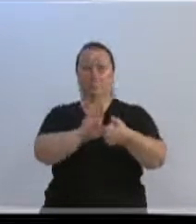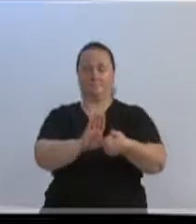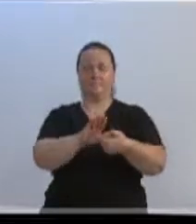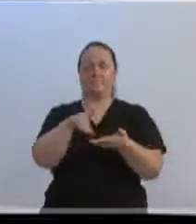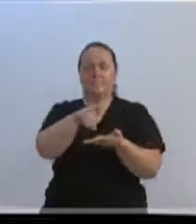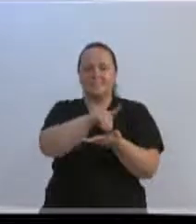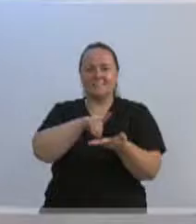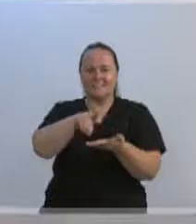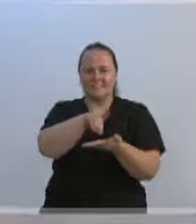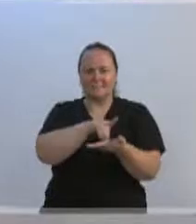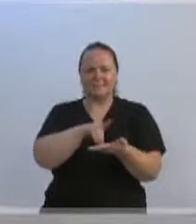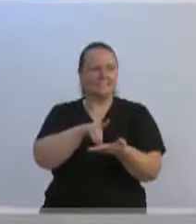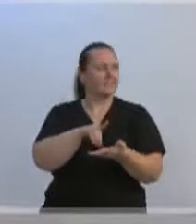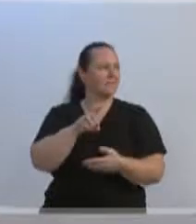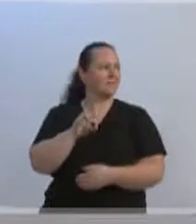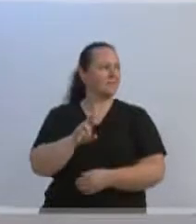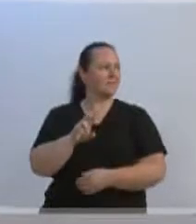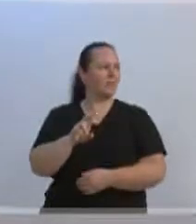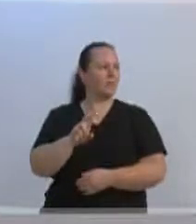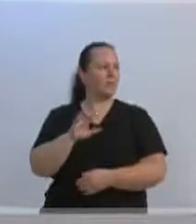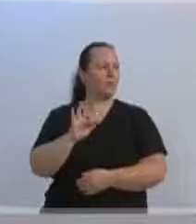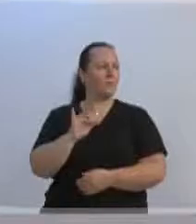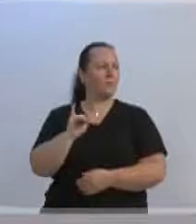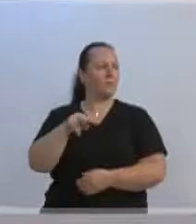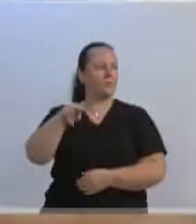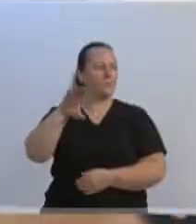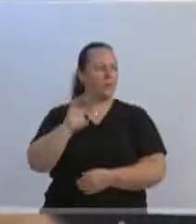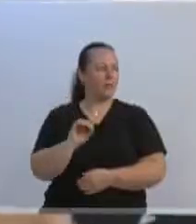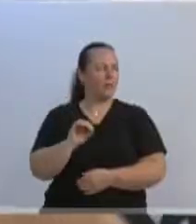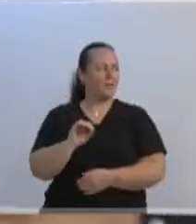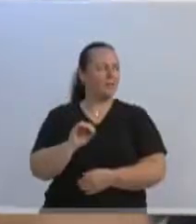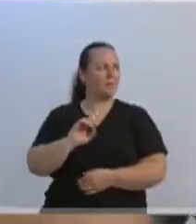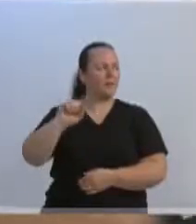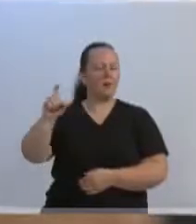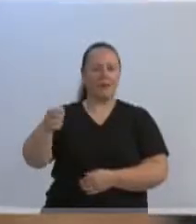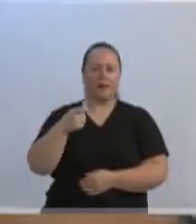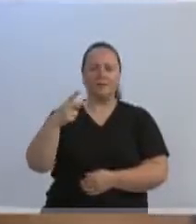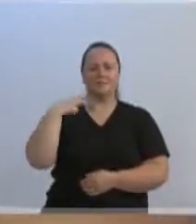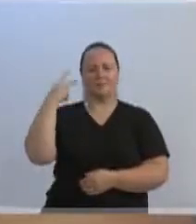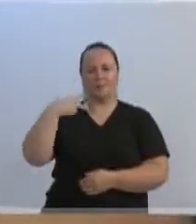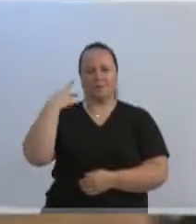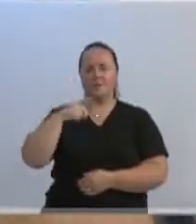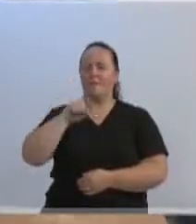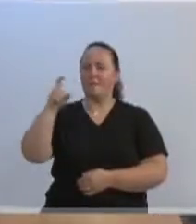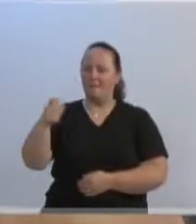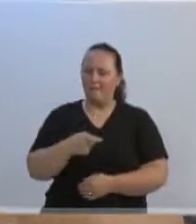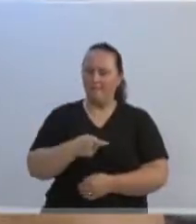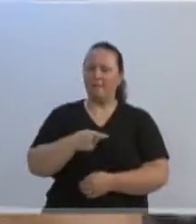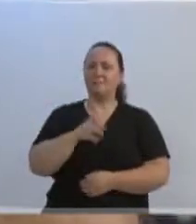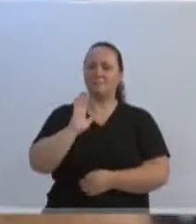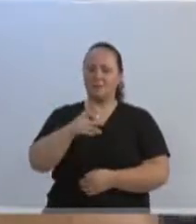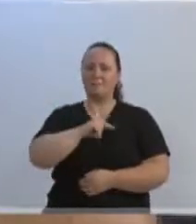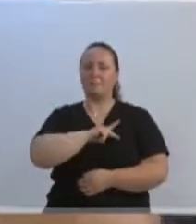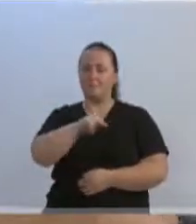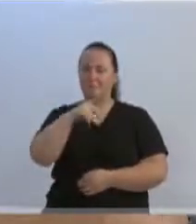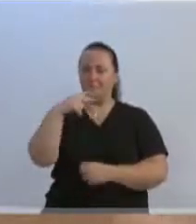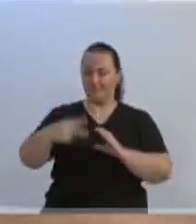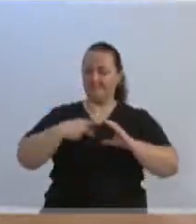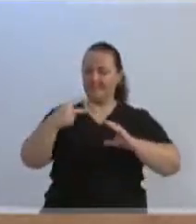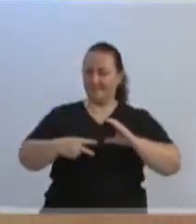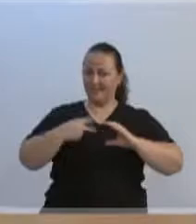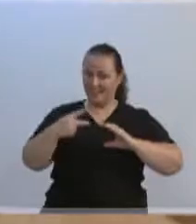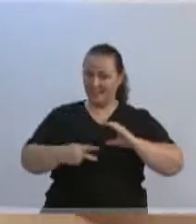nosso amigo prof no site o ex vereador ex presidente desta casa aqui e